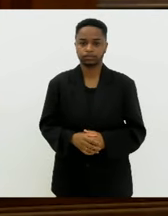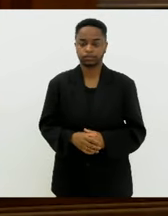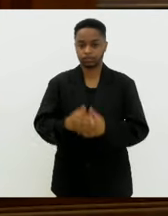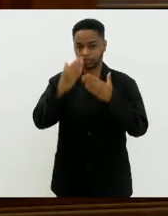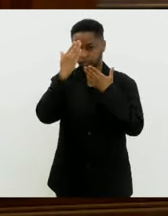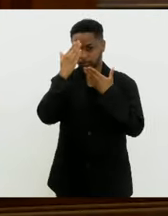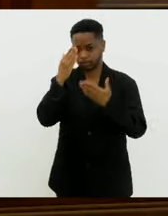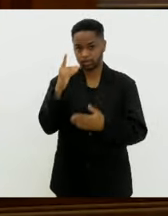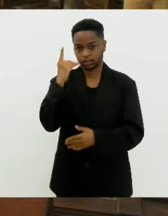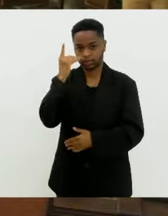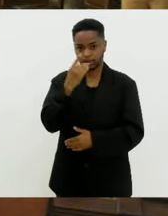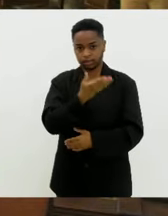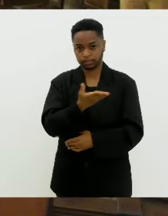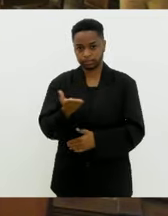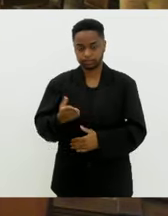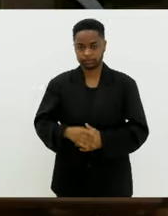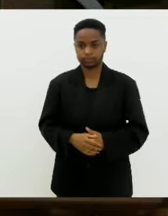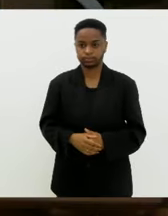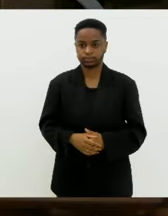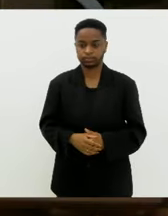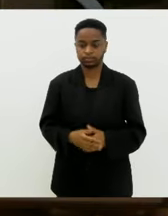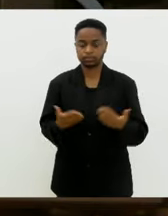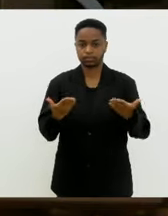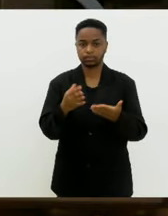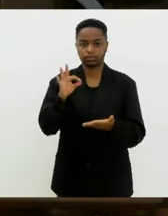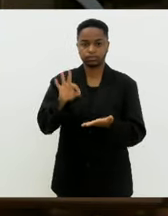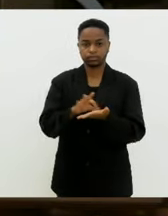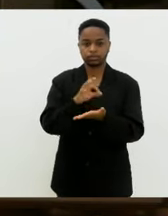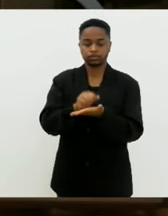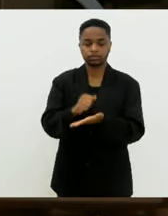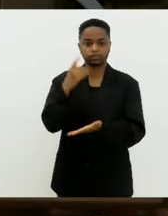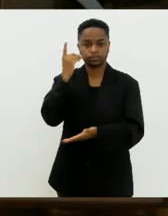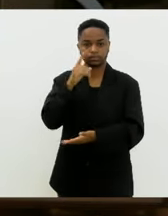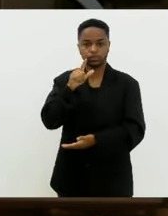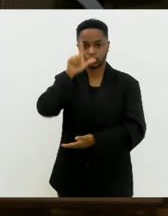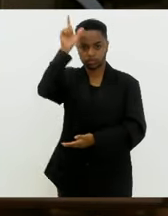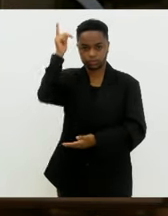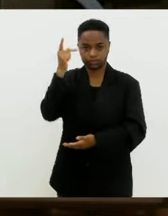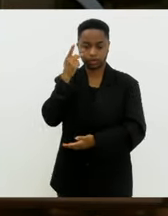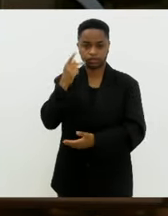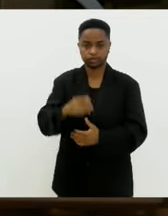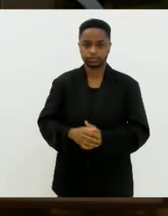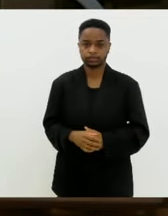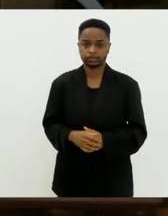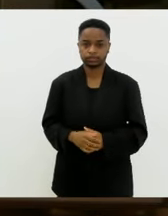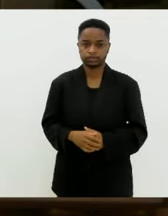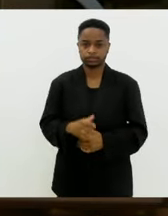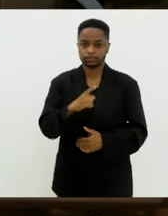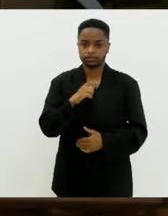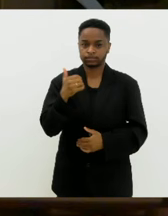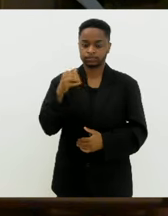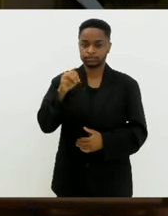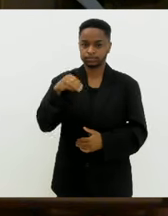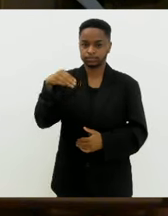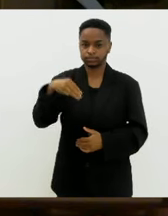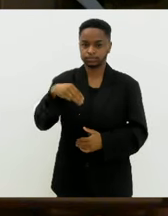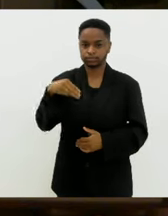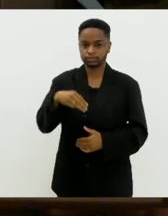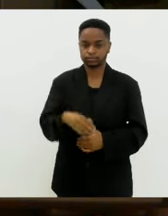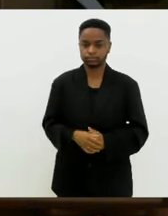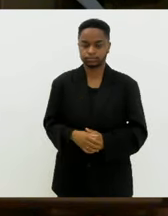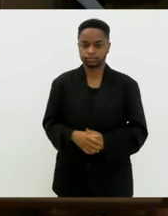aos deputados. Próximo orador inscrito é o nome do deputado Luiz Paulo. Vossa Excelência dispõe de 10 minutos no